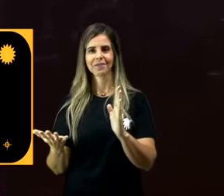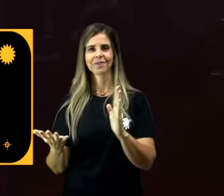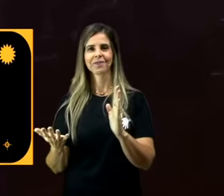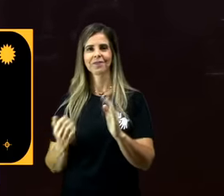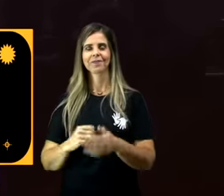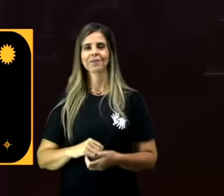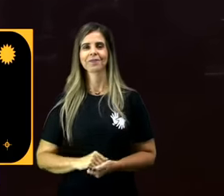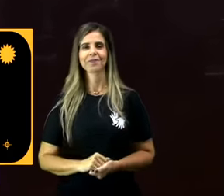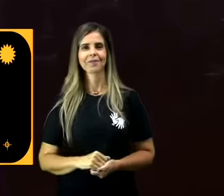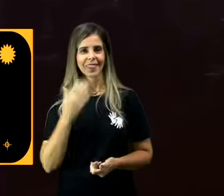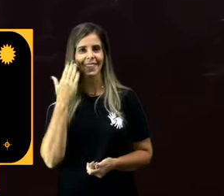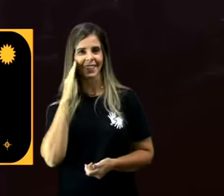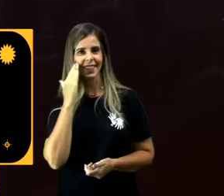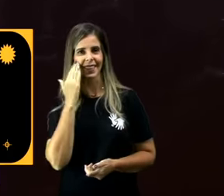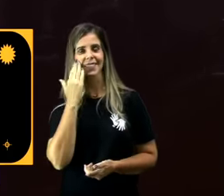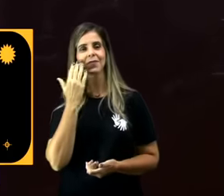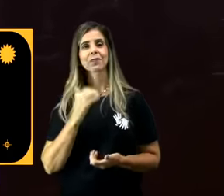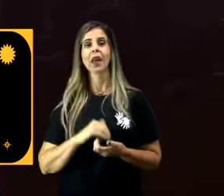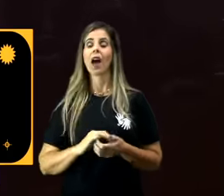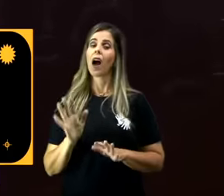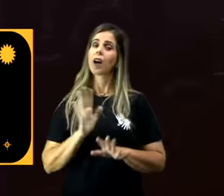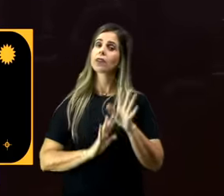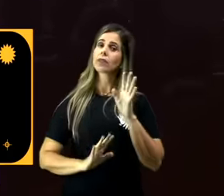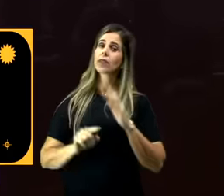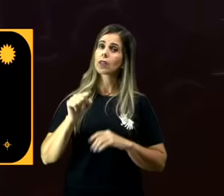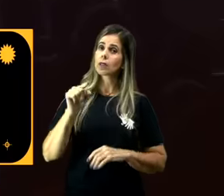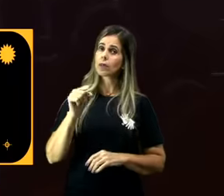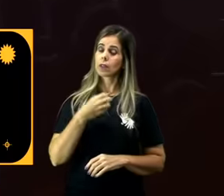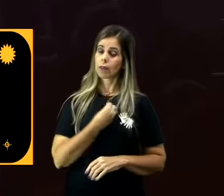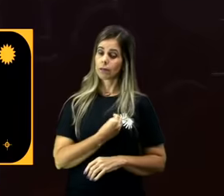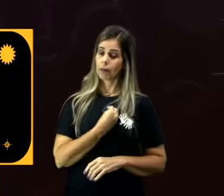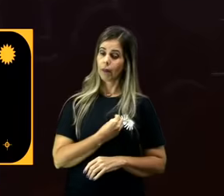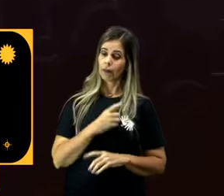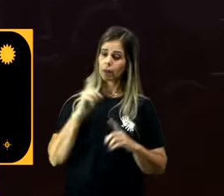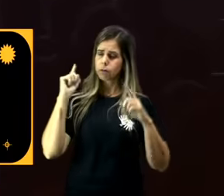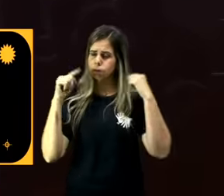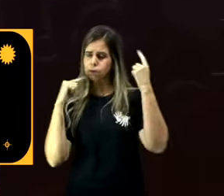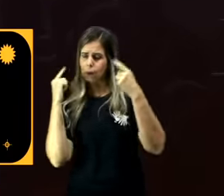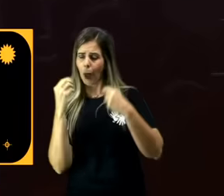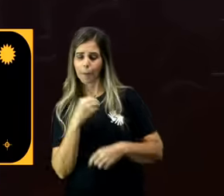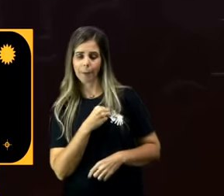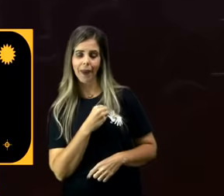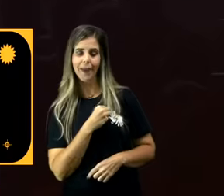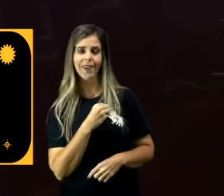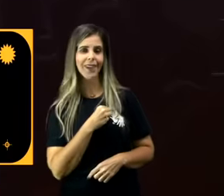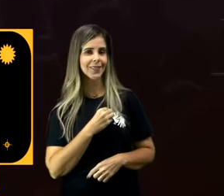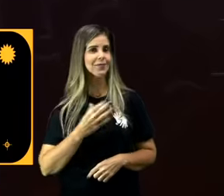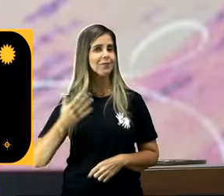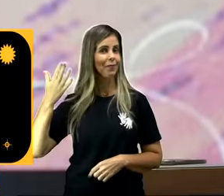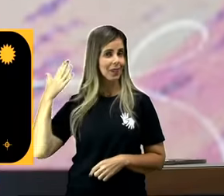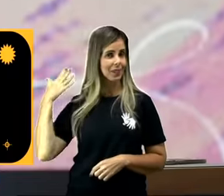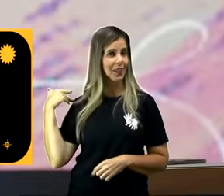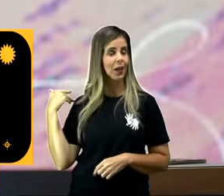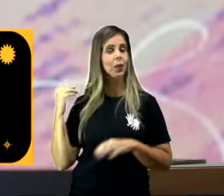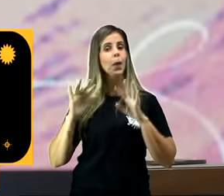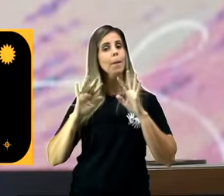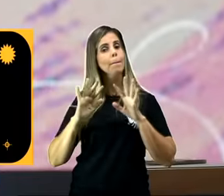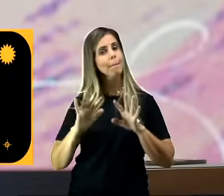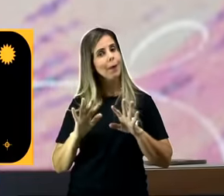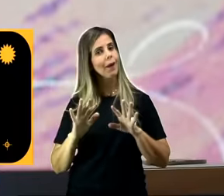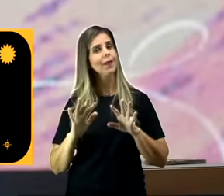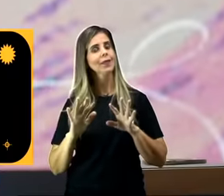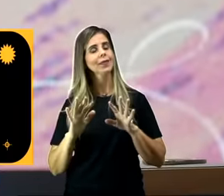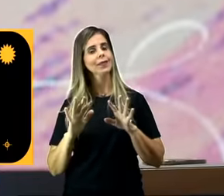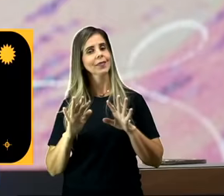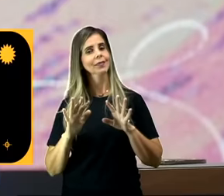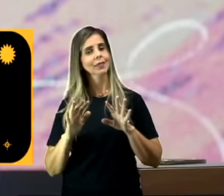Você vai entender porque que às vezes você vive umas loucuras. Porque que Deus está dizendo assim: calma, porque do outro lado eu vou libertar um povo,